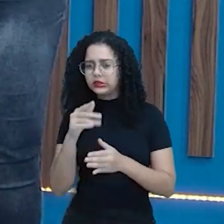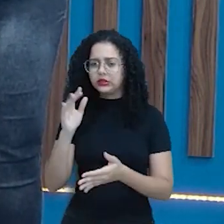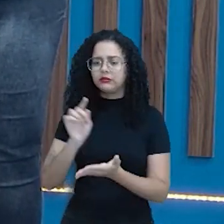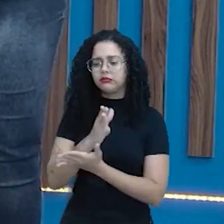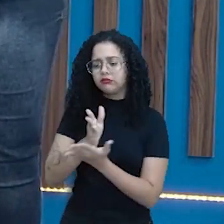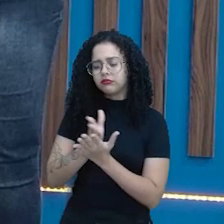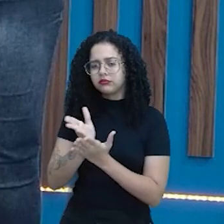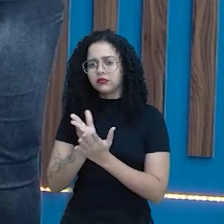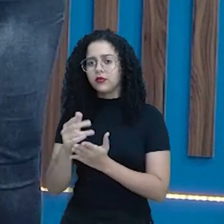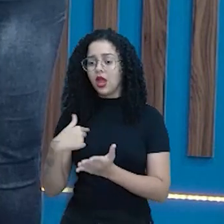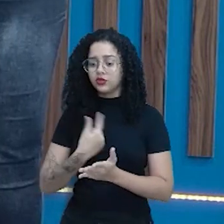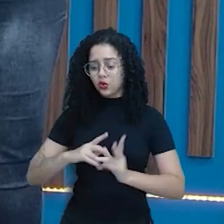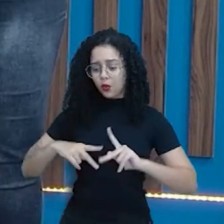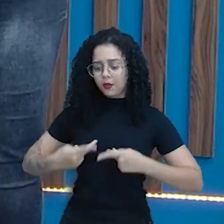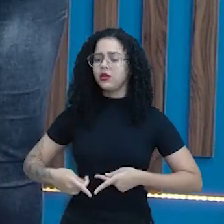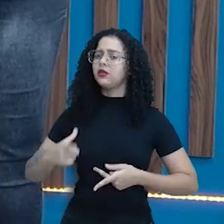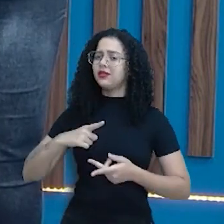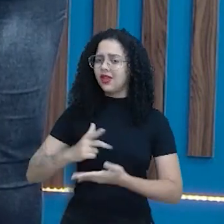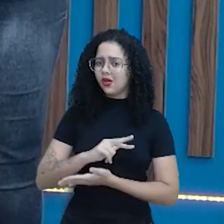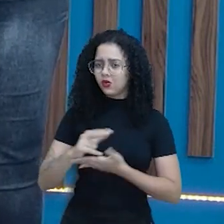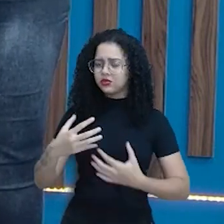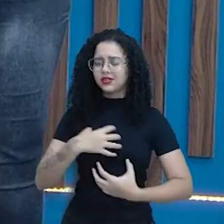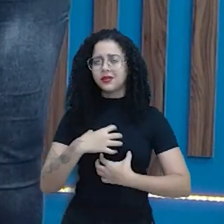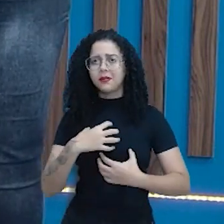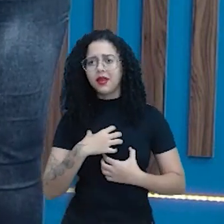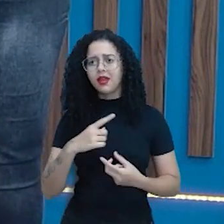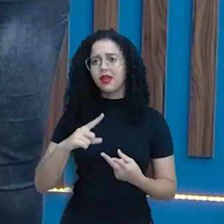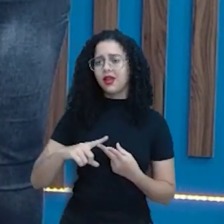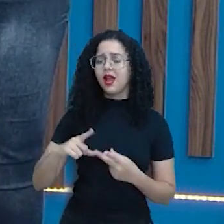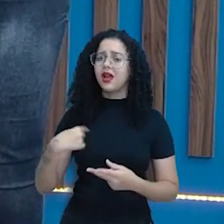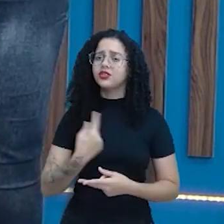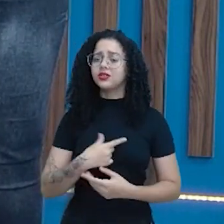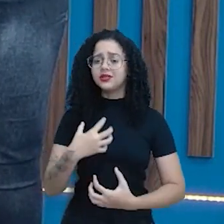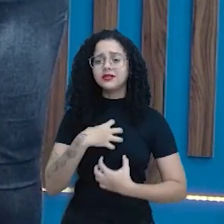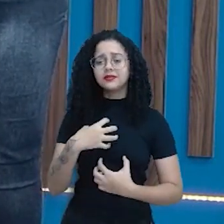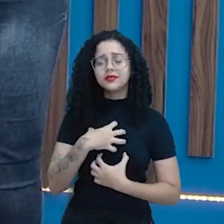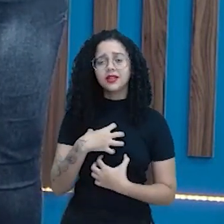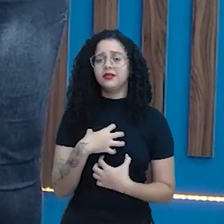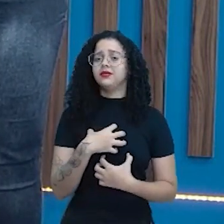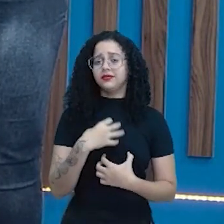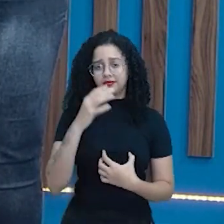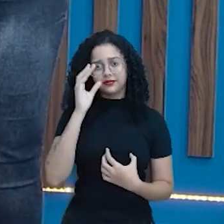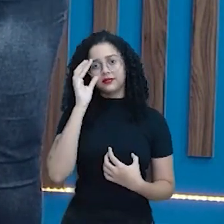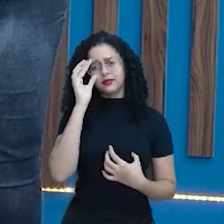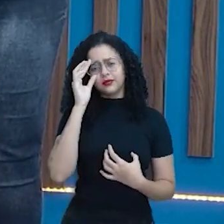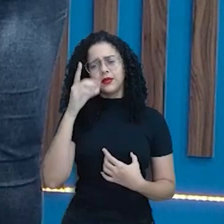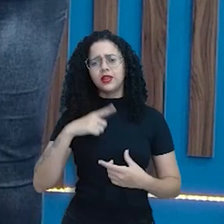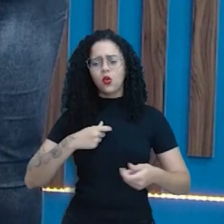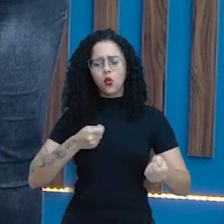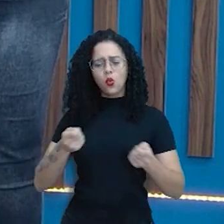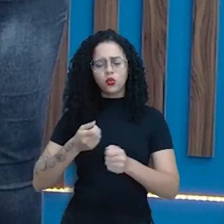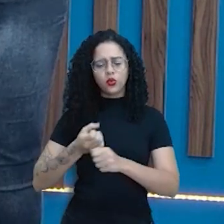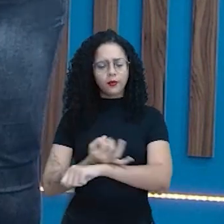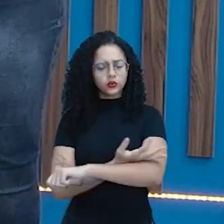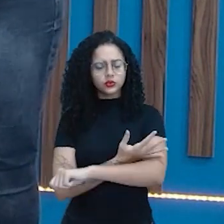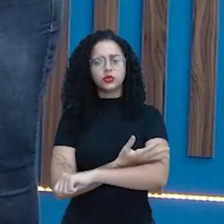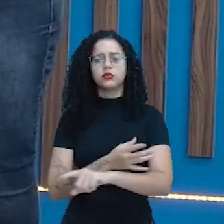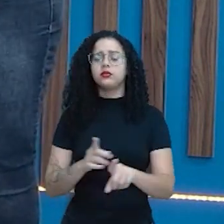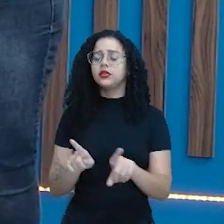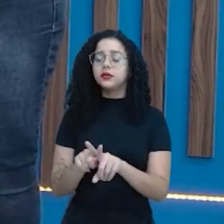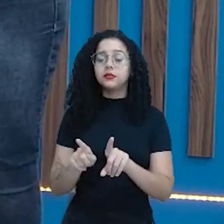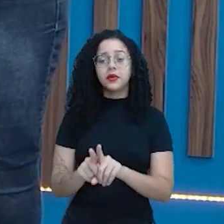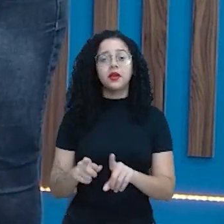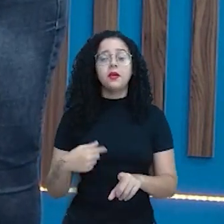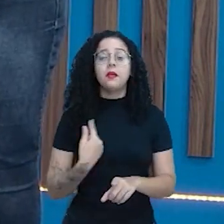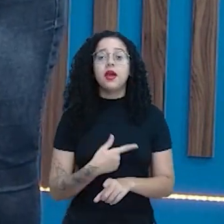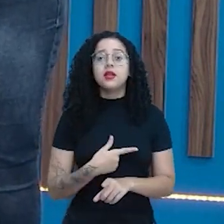nossa subjetividade, a gente tem os nossos sentimentos, nós somos seres sensitivos, né? Temos o controle emocional. E, inclusive, para a